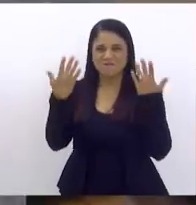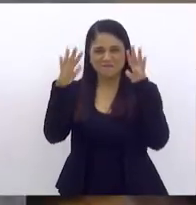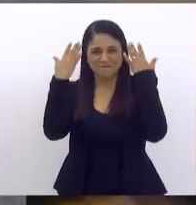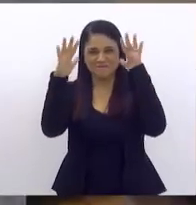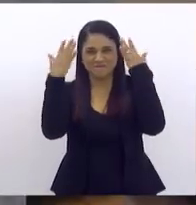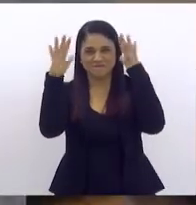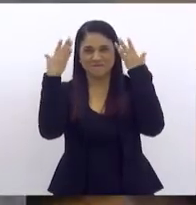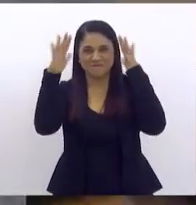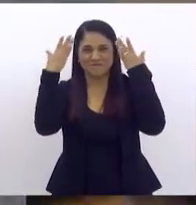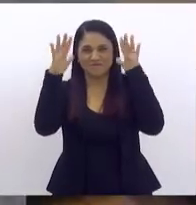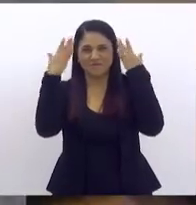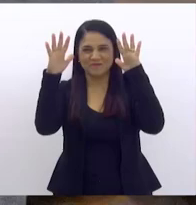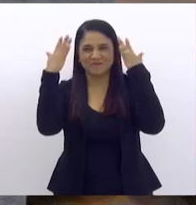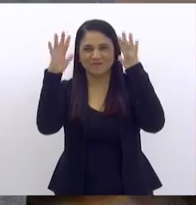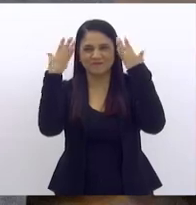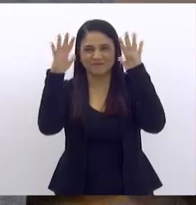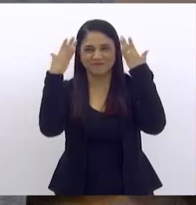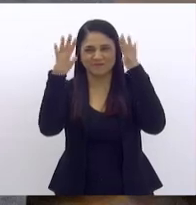Aê.